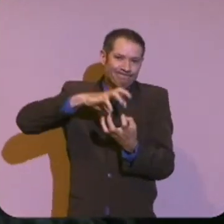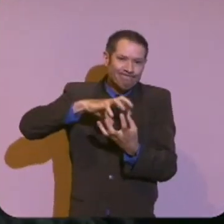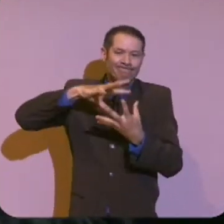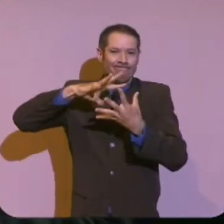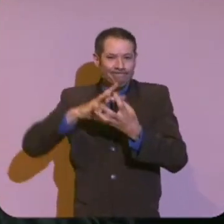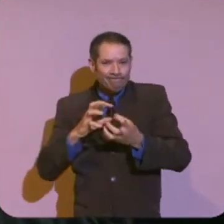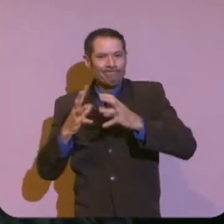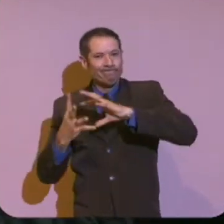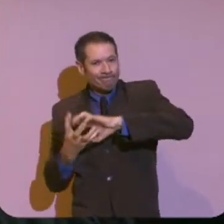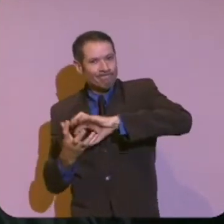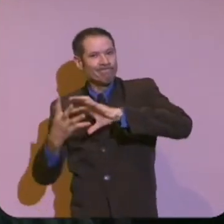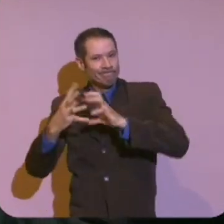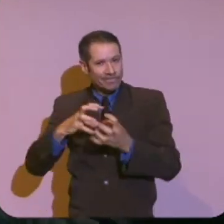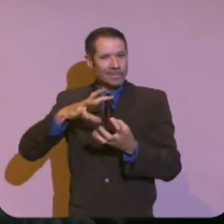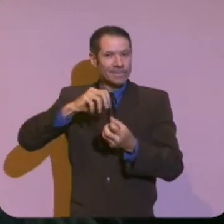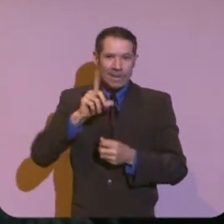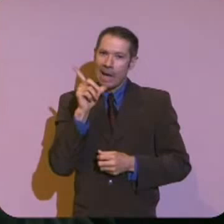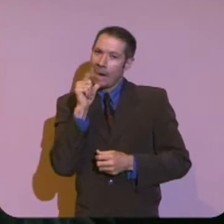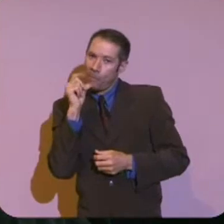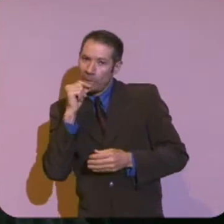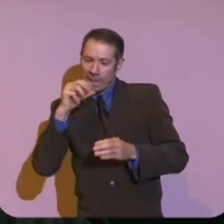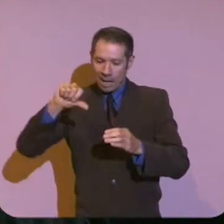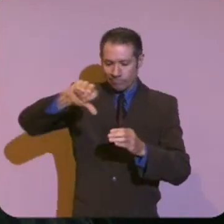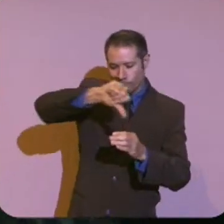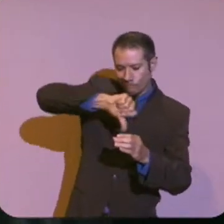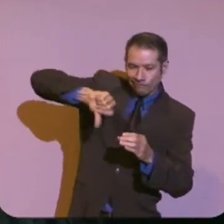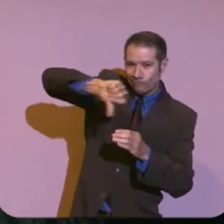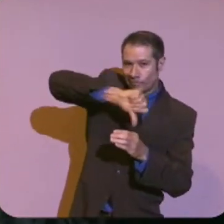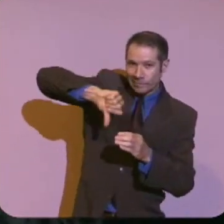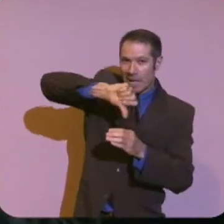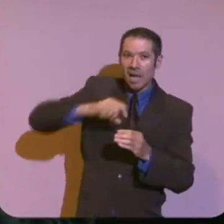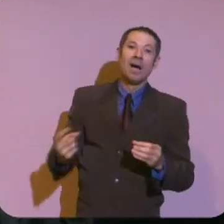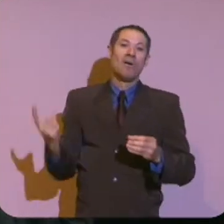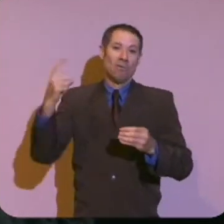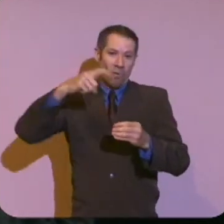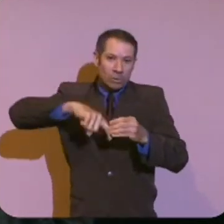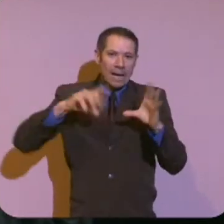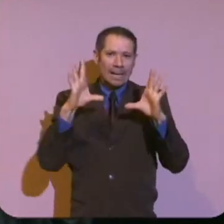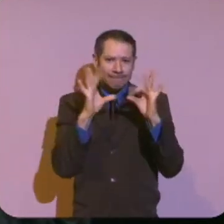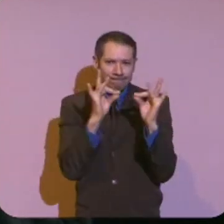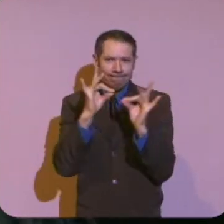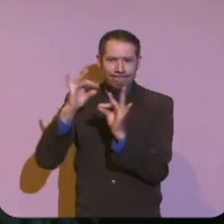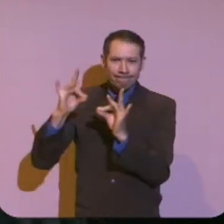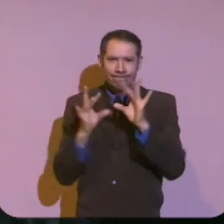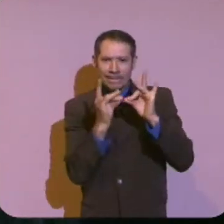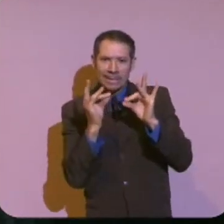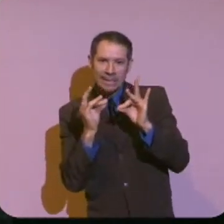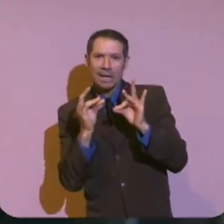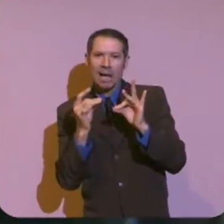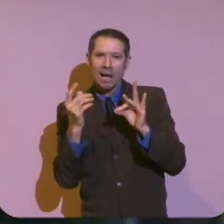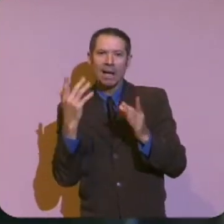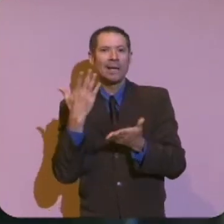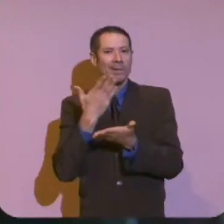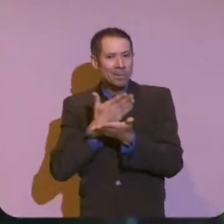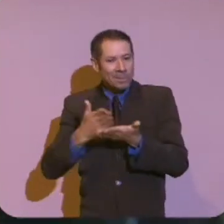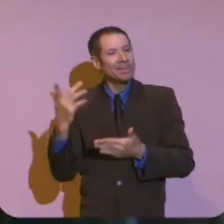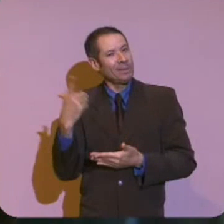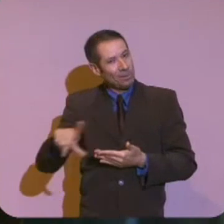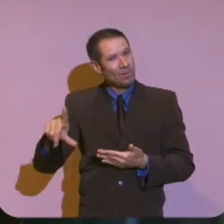tudo, molhar de novo, voltar a dar liga e começar outra vez.